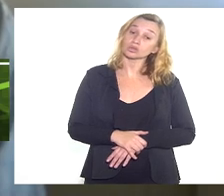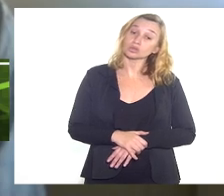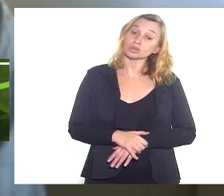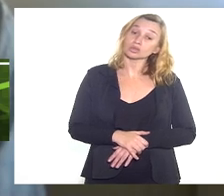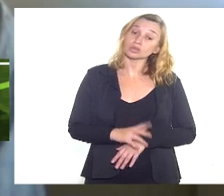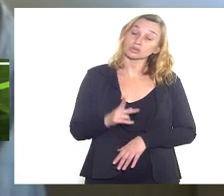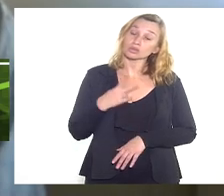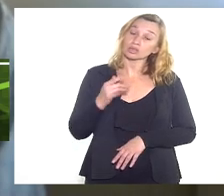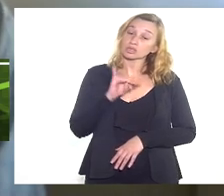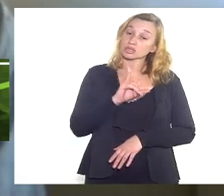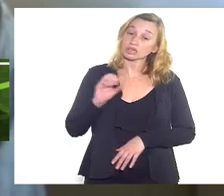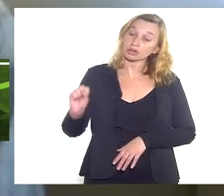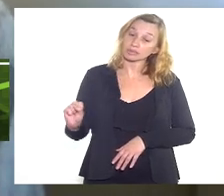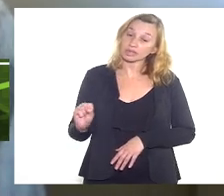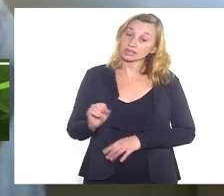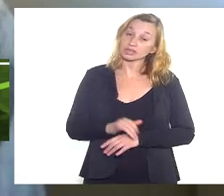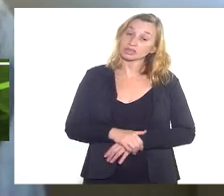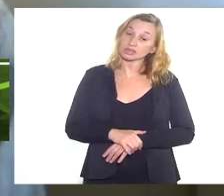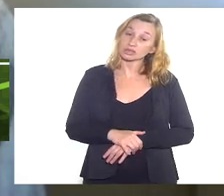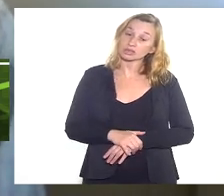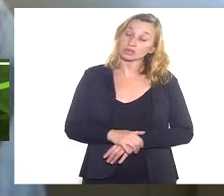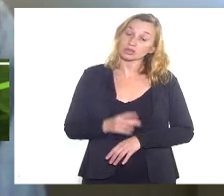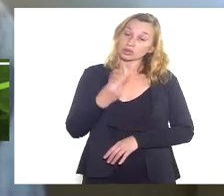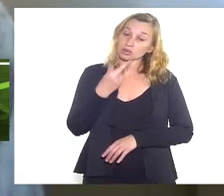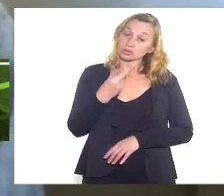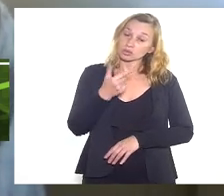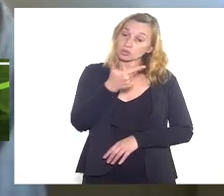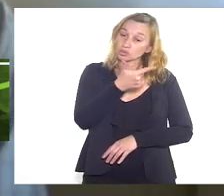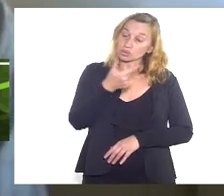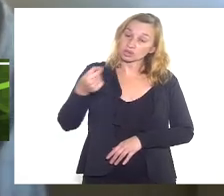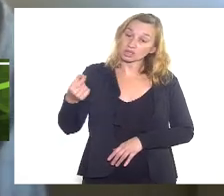incidiria o ICMS sobre